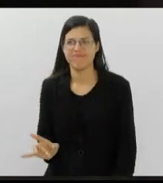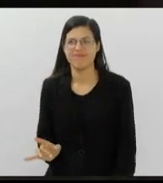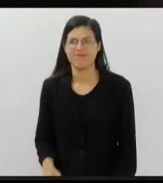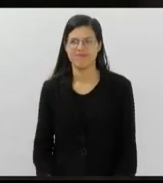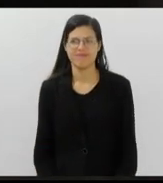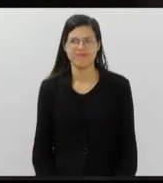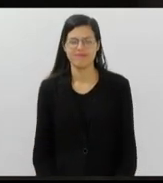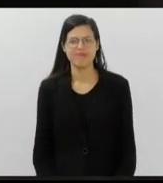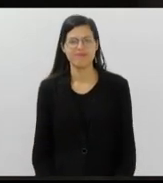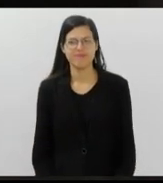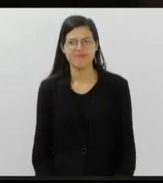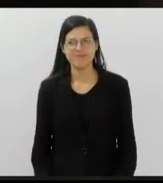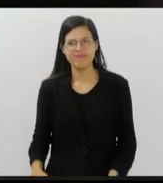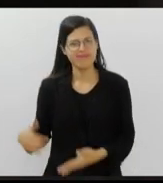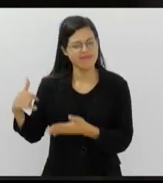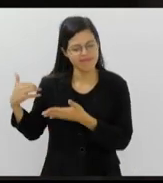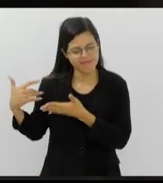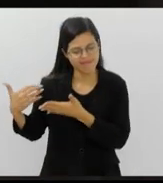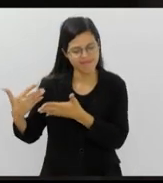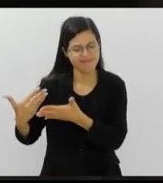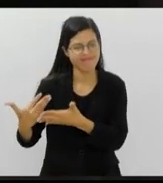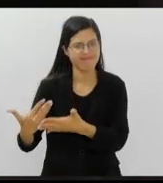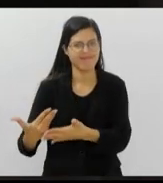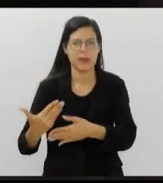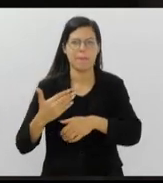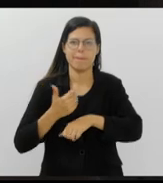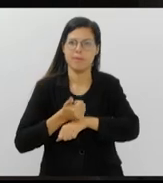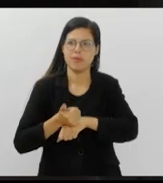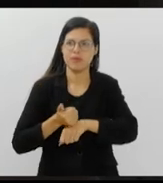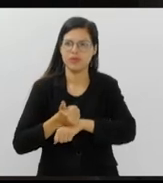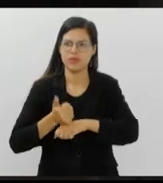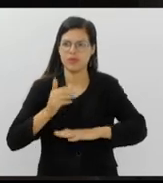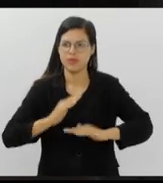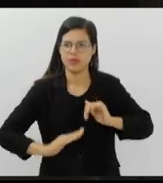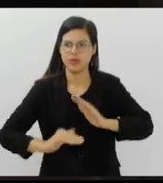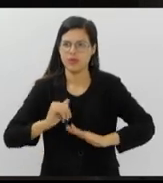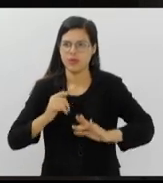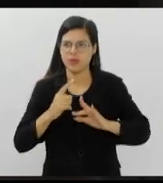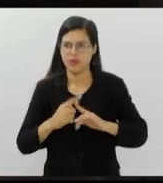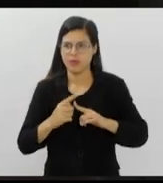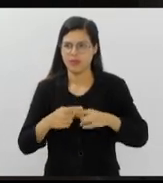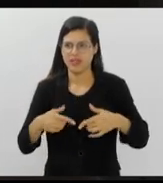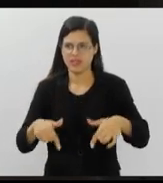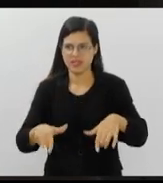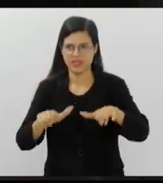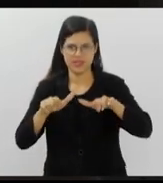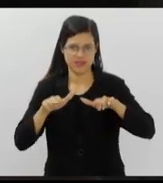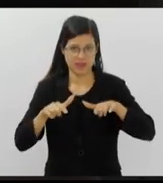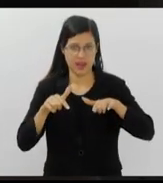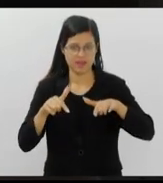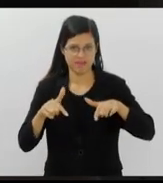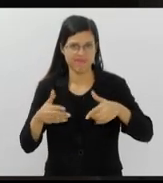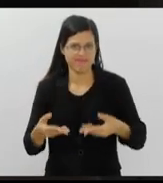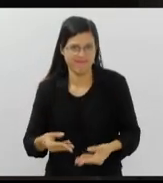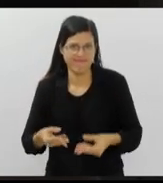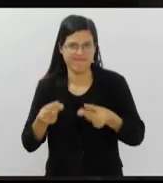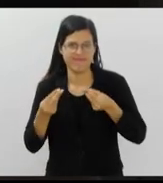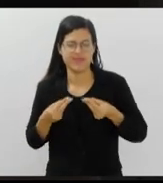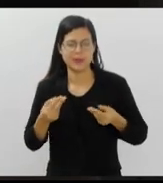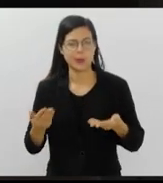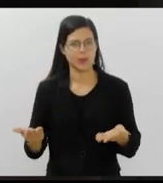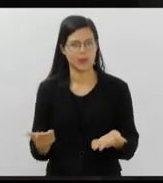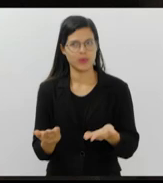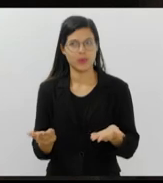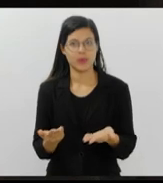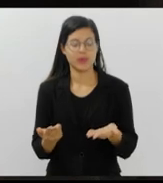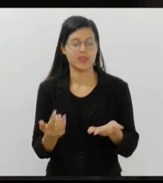sua trajetória profissional, porque esta moção que eu recebi hoje é